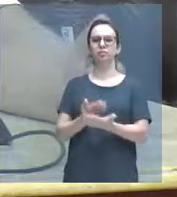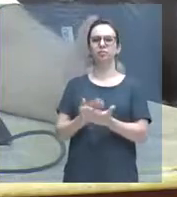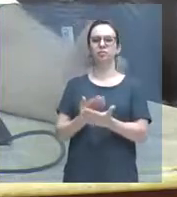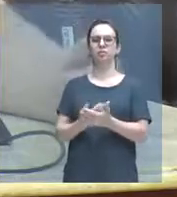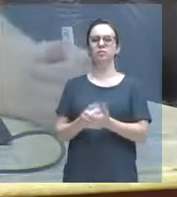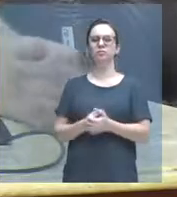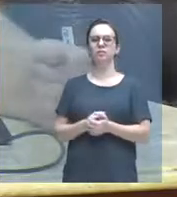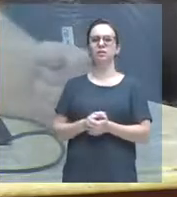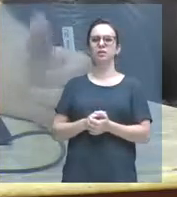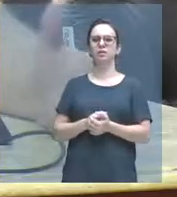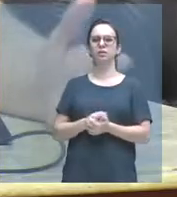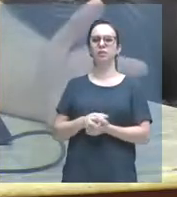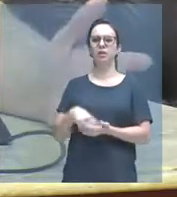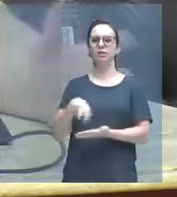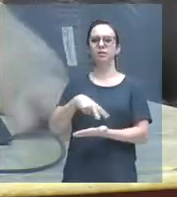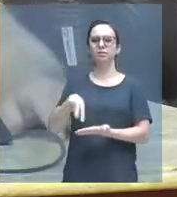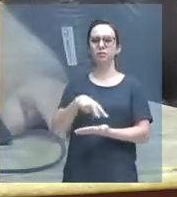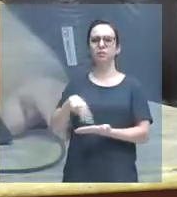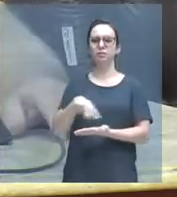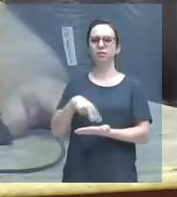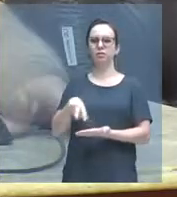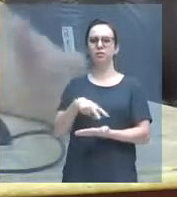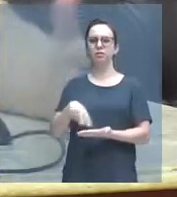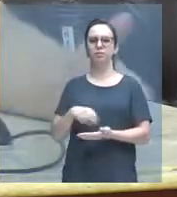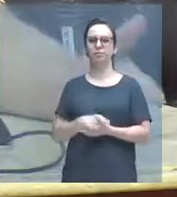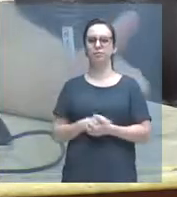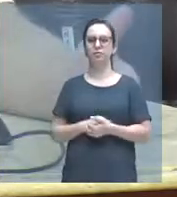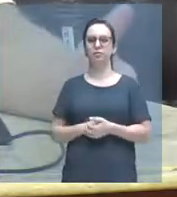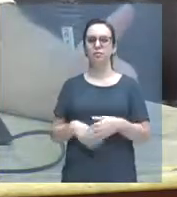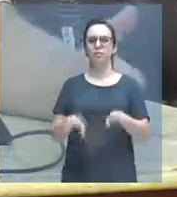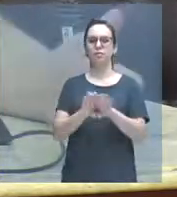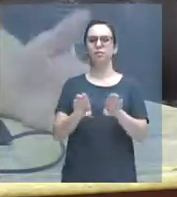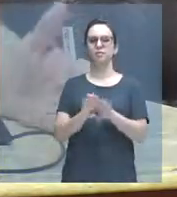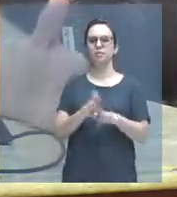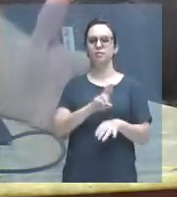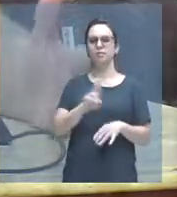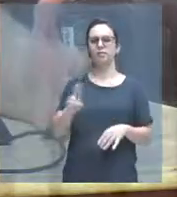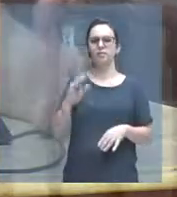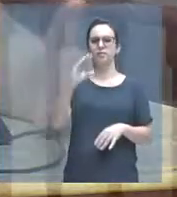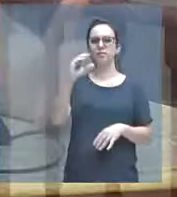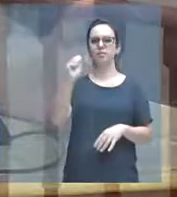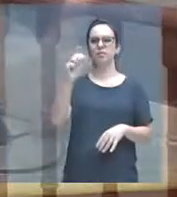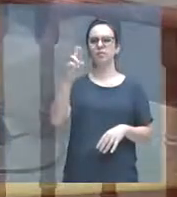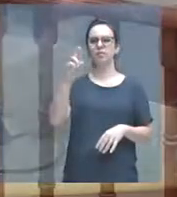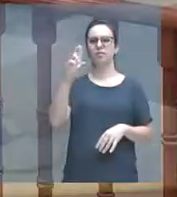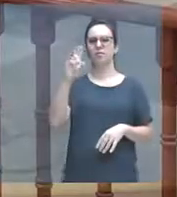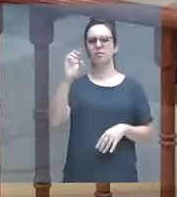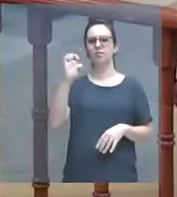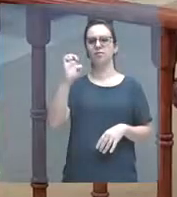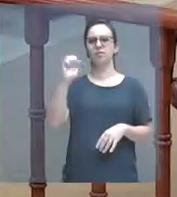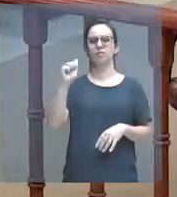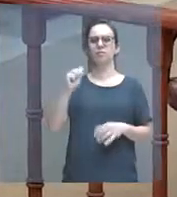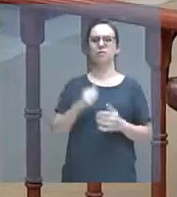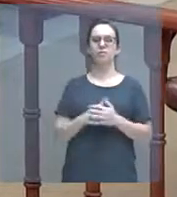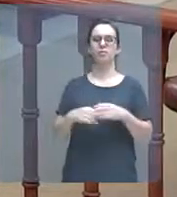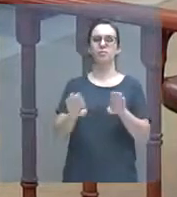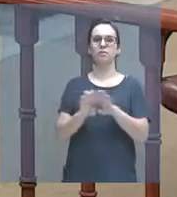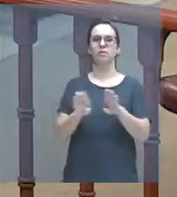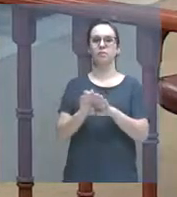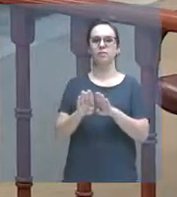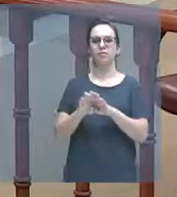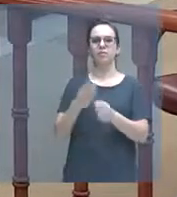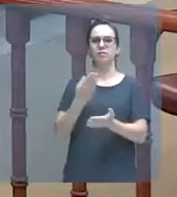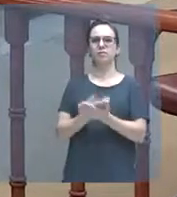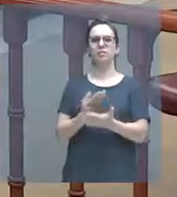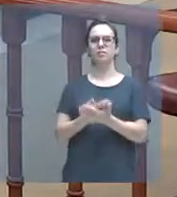escola, nós já fizemos uma homenagem ao João Baiano, a Vila Operária fez uma homenagem, mas agora fica muito maior e muito